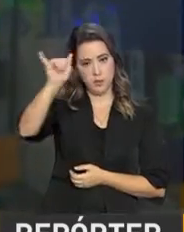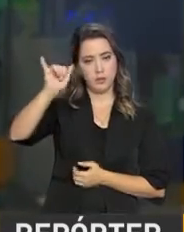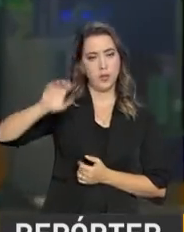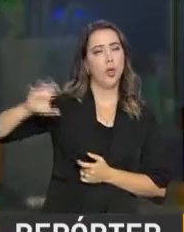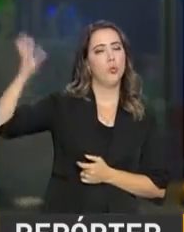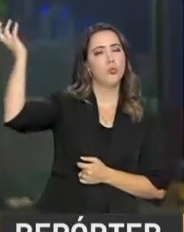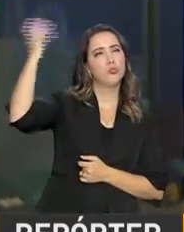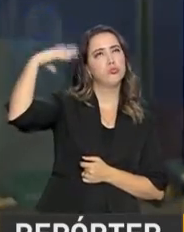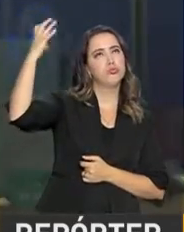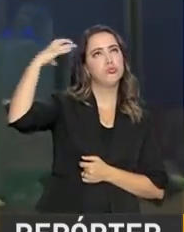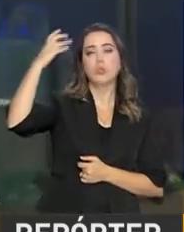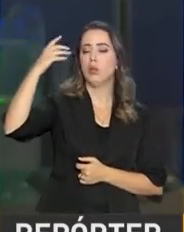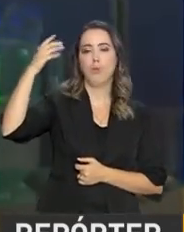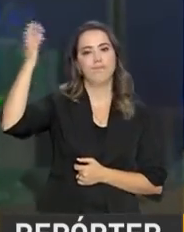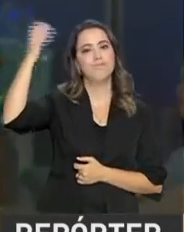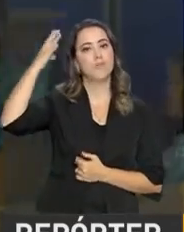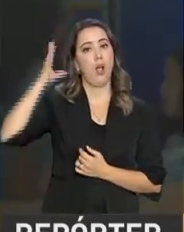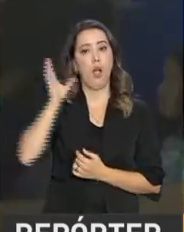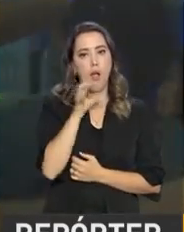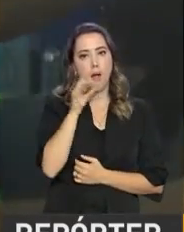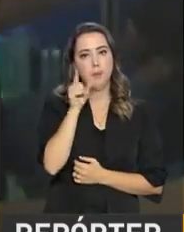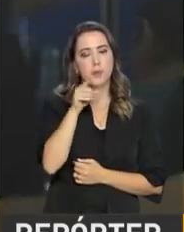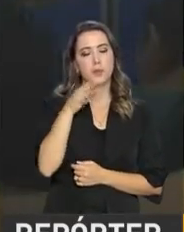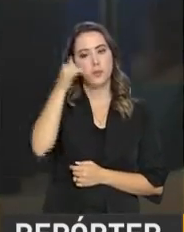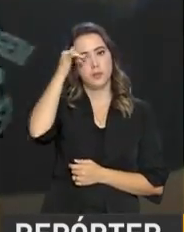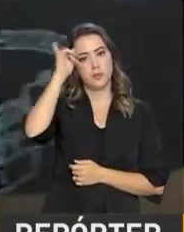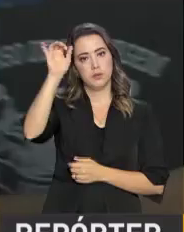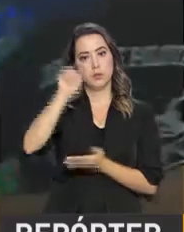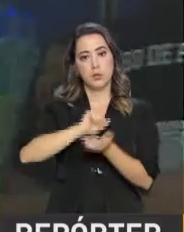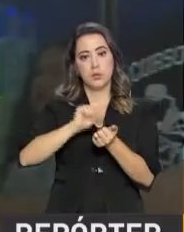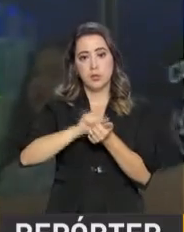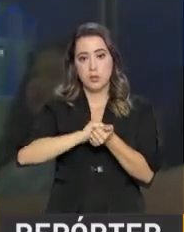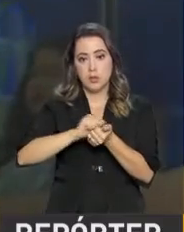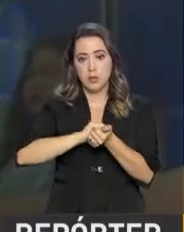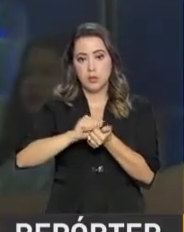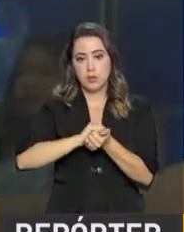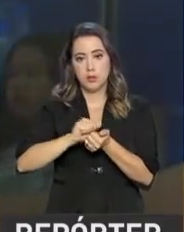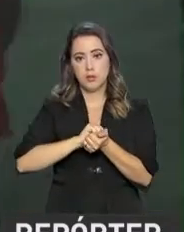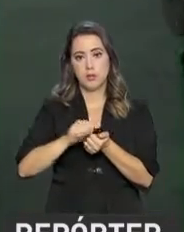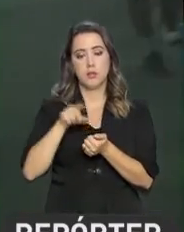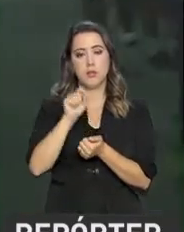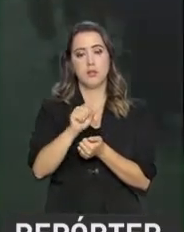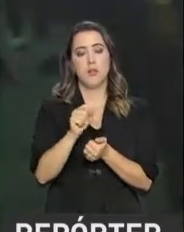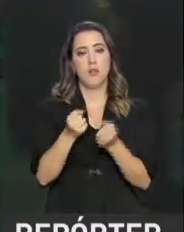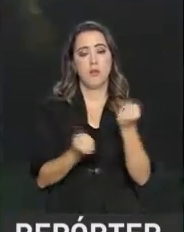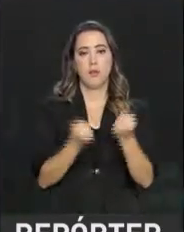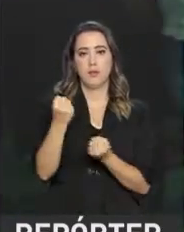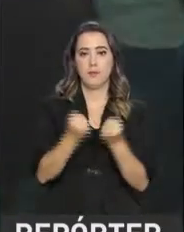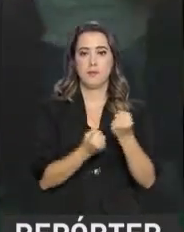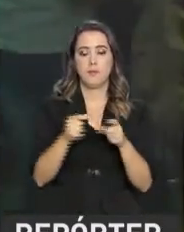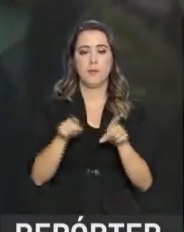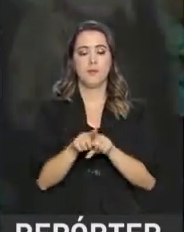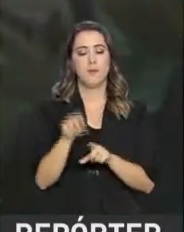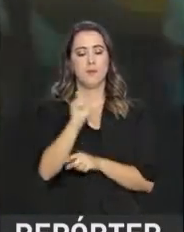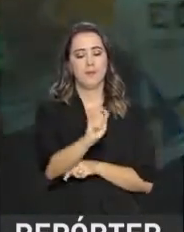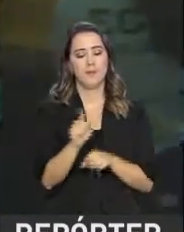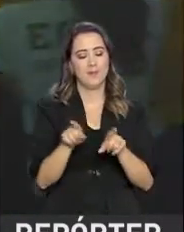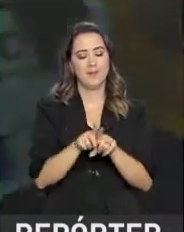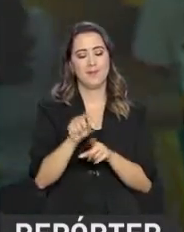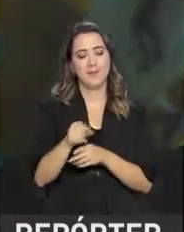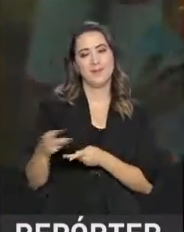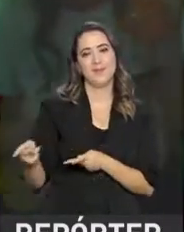banho evitada de ajudar meu pai é lavar o carro sem especial muita água ea criançada marcou mesmo